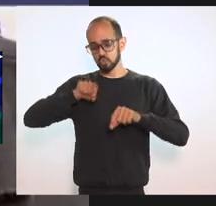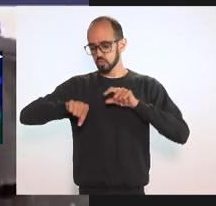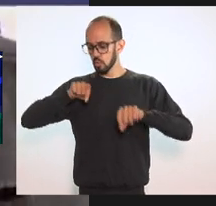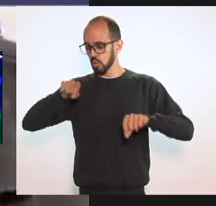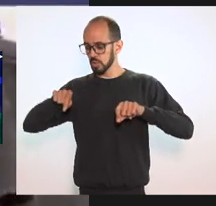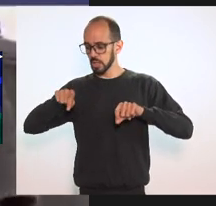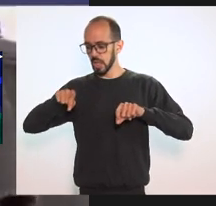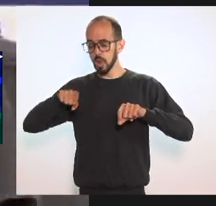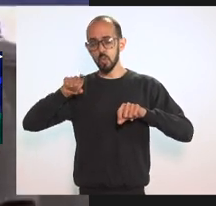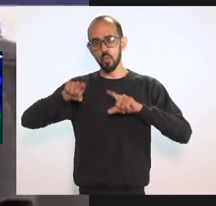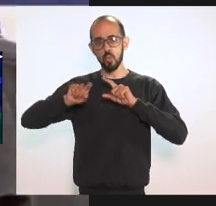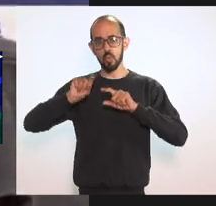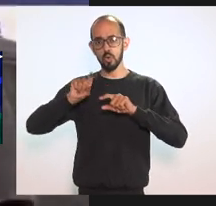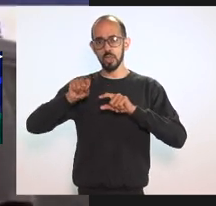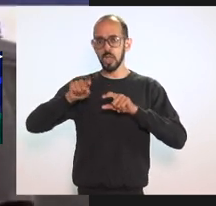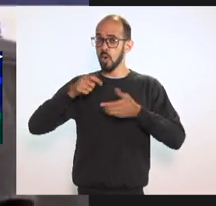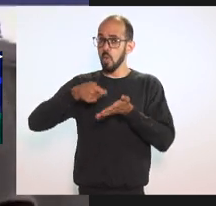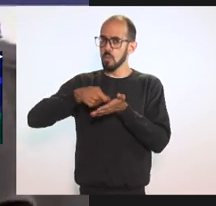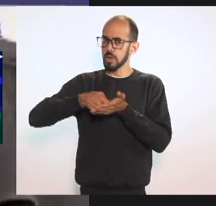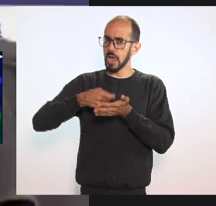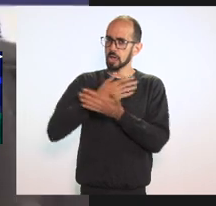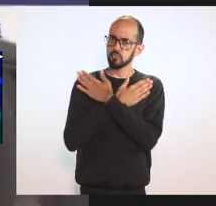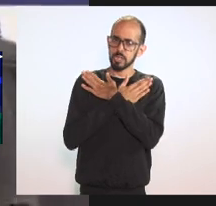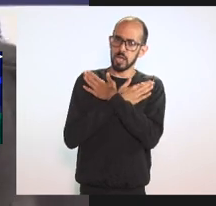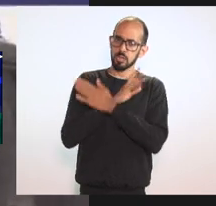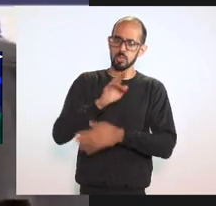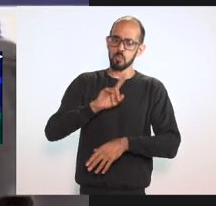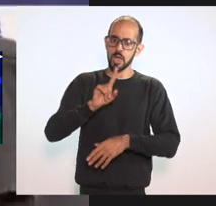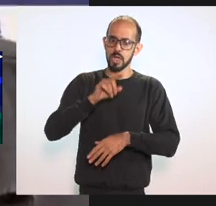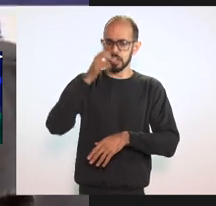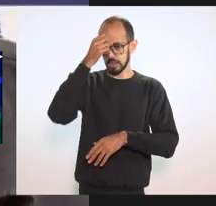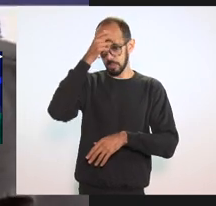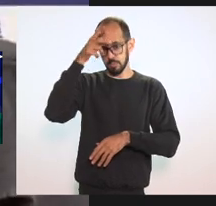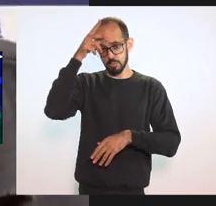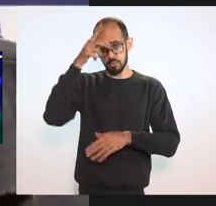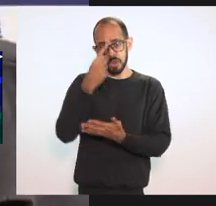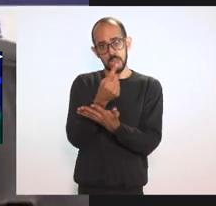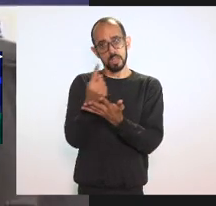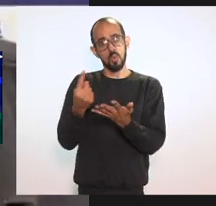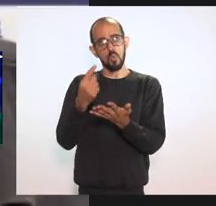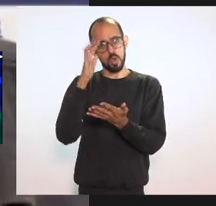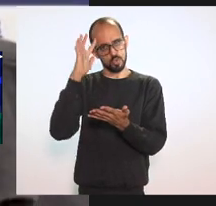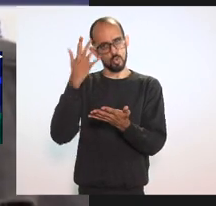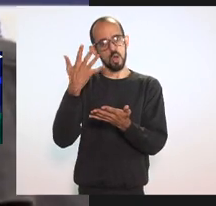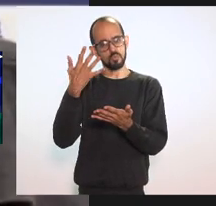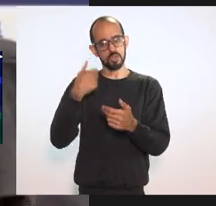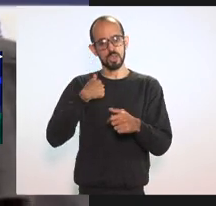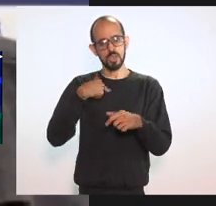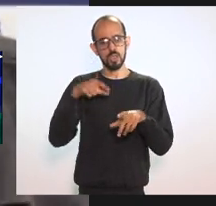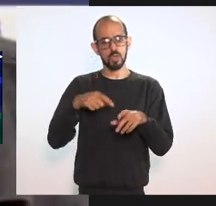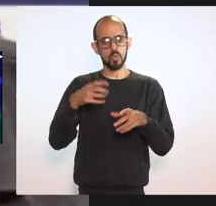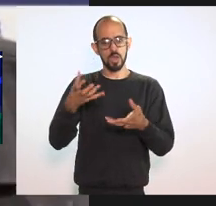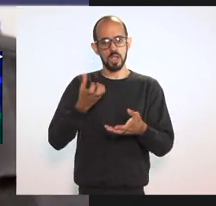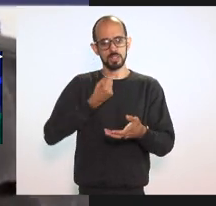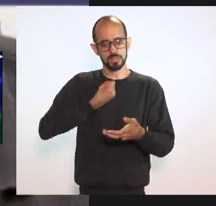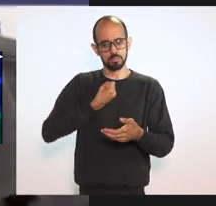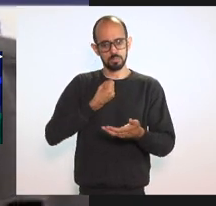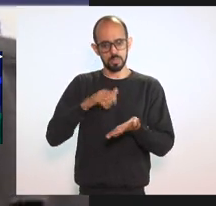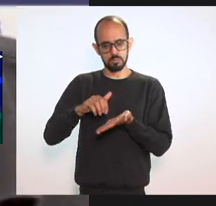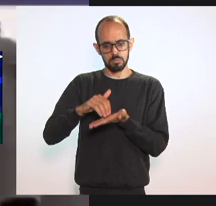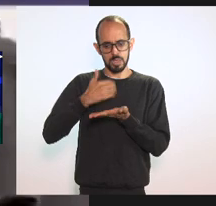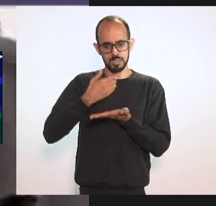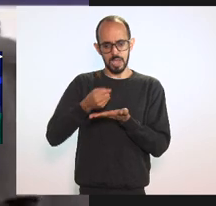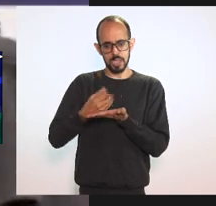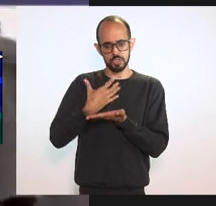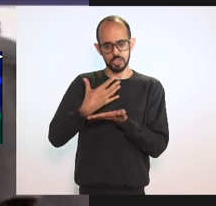decidam o que fazer melhor nos seus municípios hoje eu recebi diversas ligações de diversas e